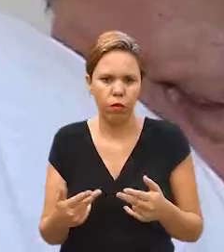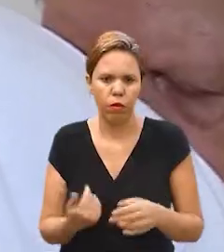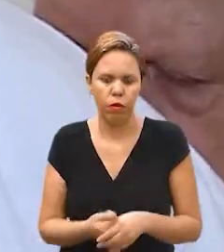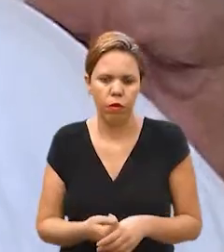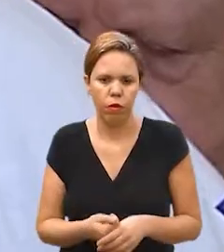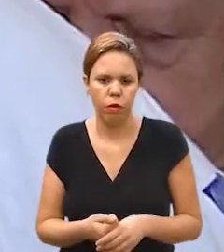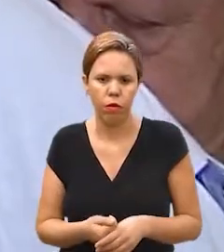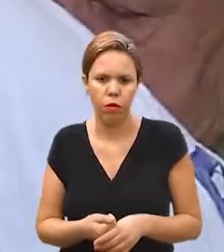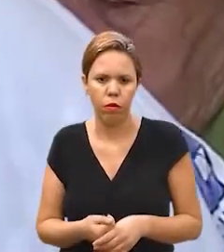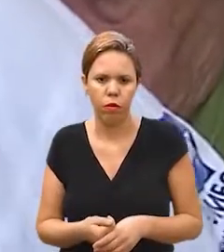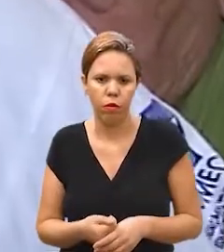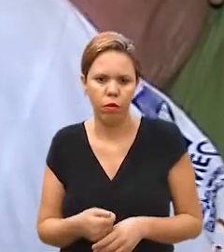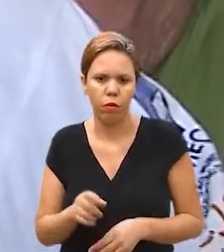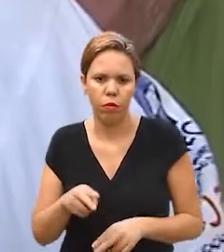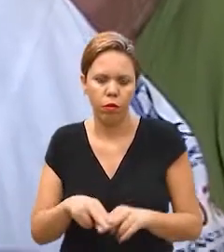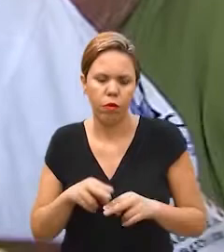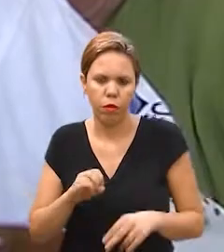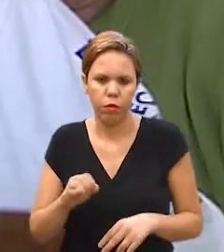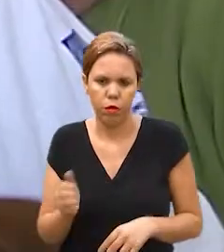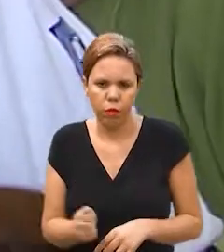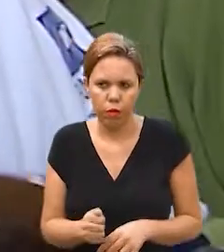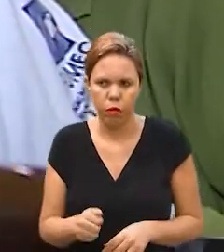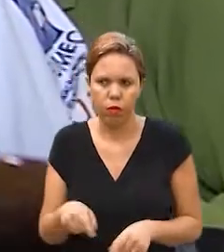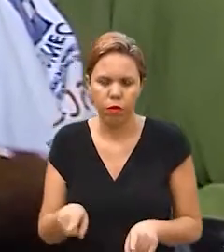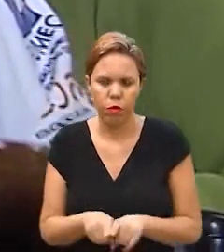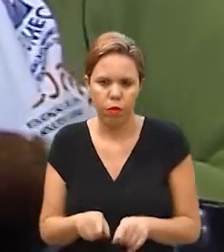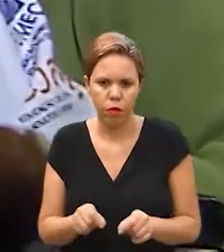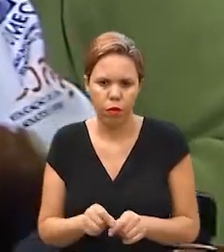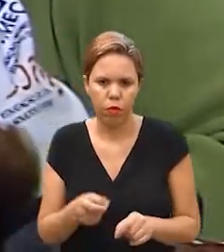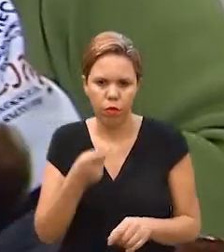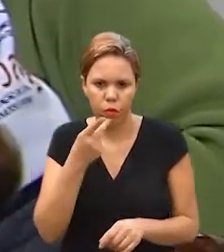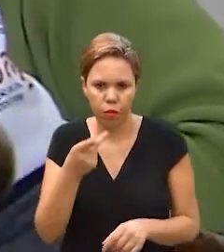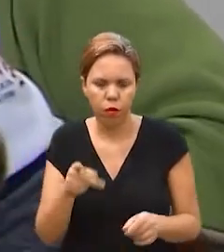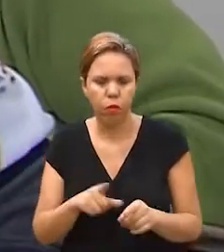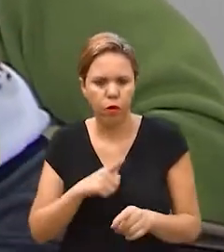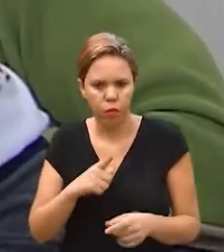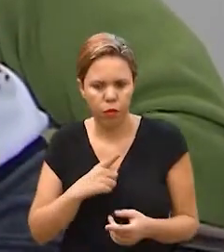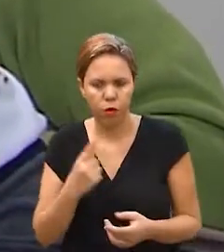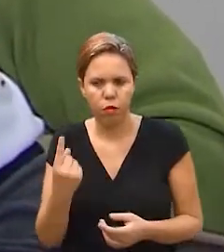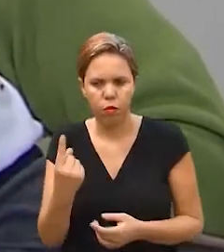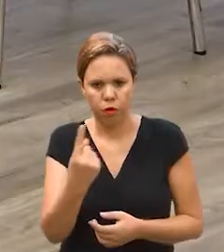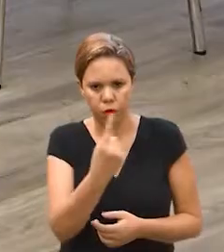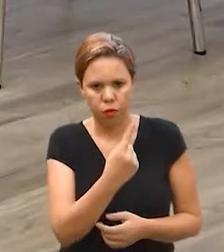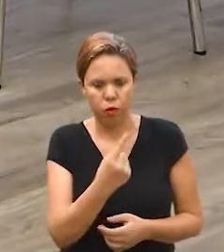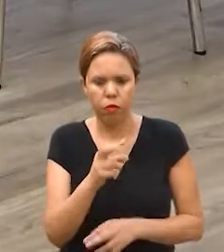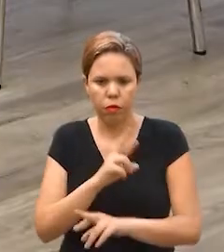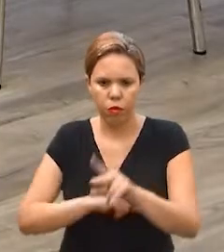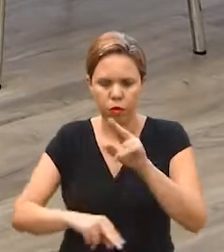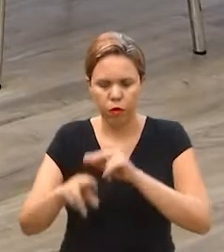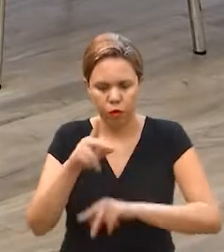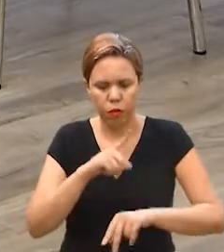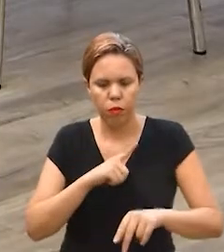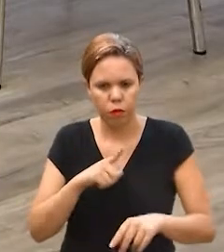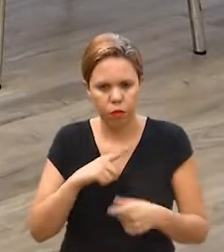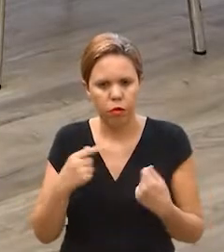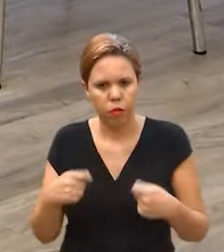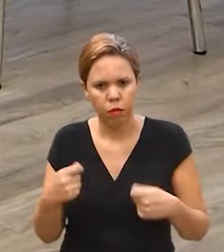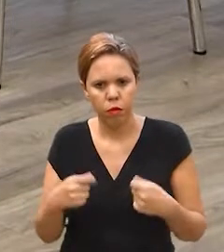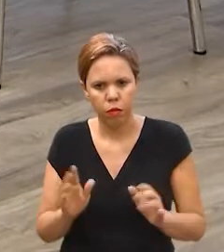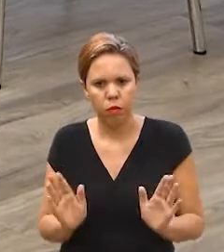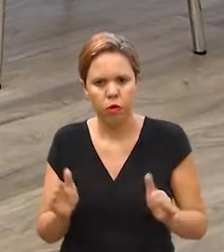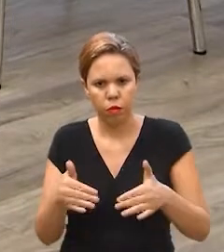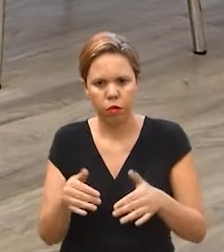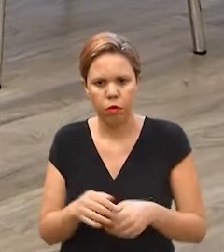isso que o EJA, quando a gente fala de EJA, o EJA tem particularidades, né? O EJA ele precisa ser voltado